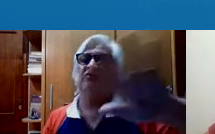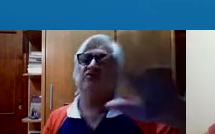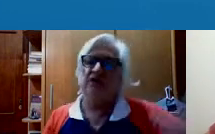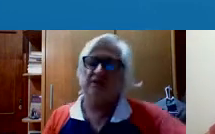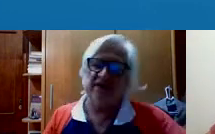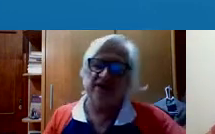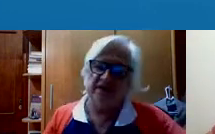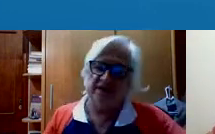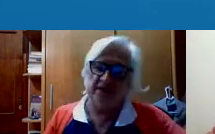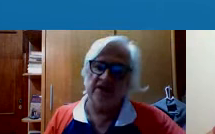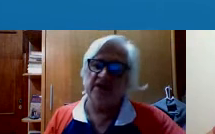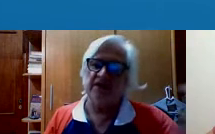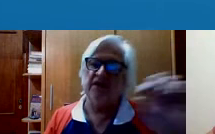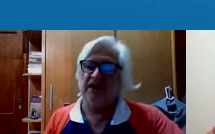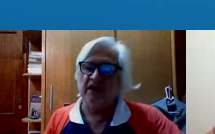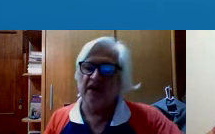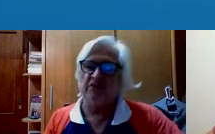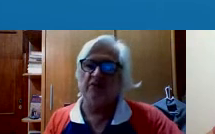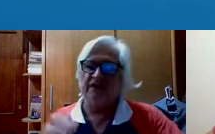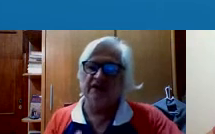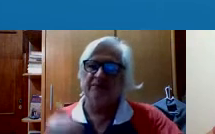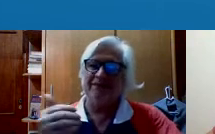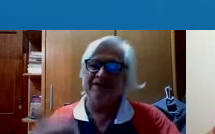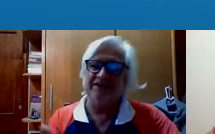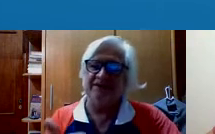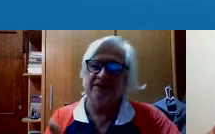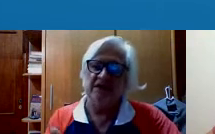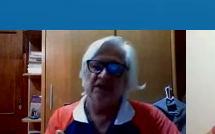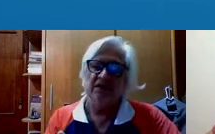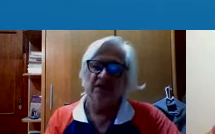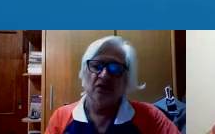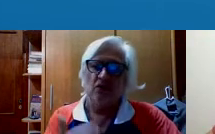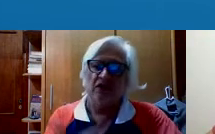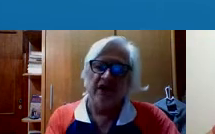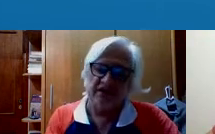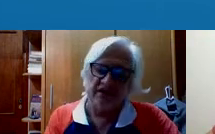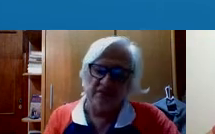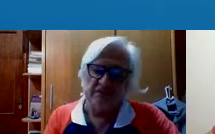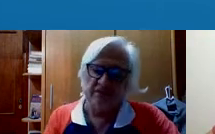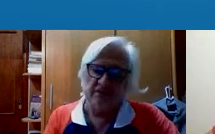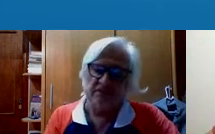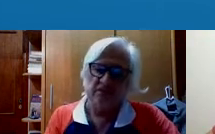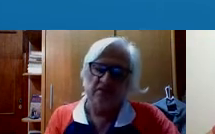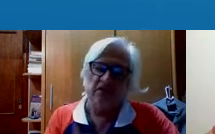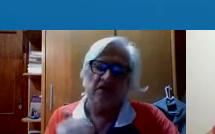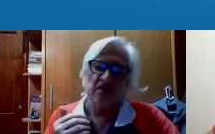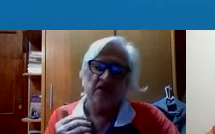o que o pessoal chama de resistência mecânica é, de uma maneira mais correta,